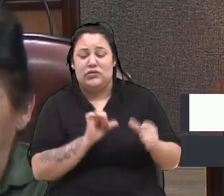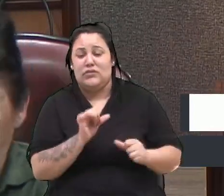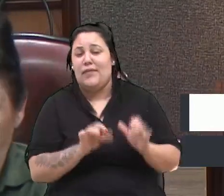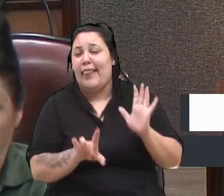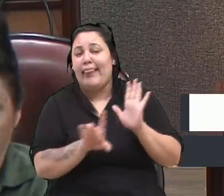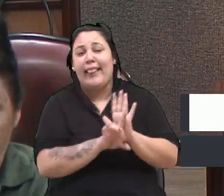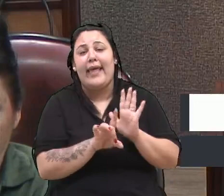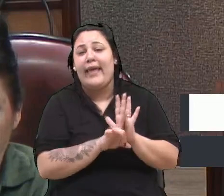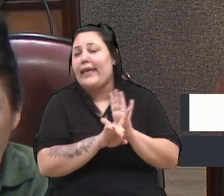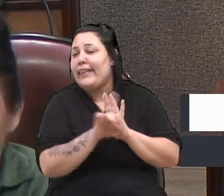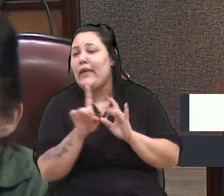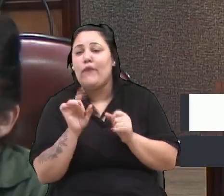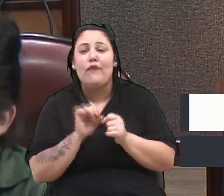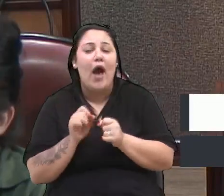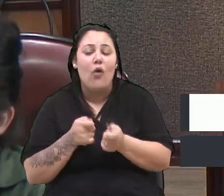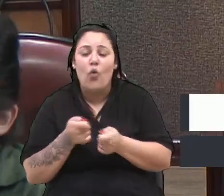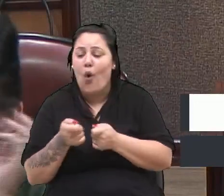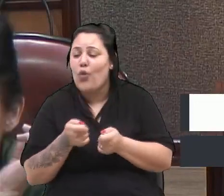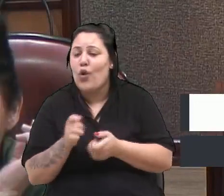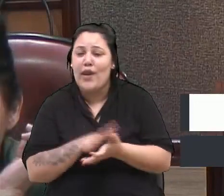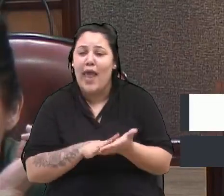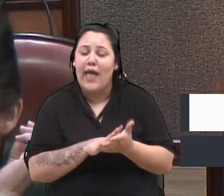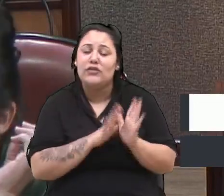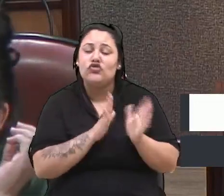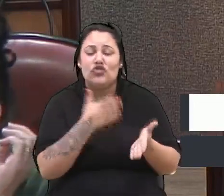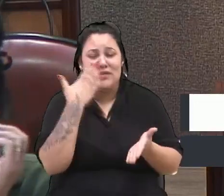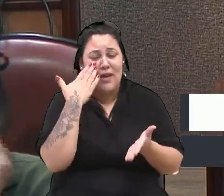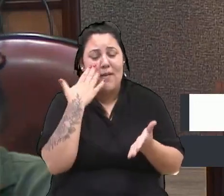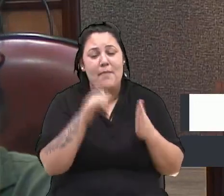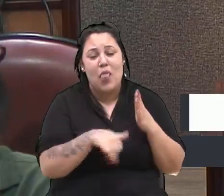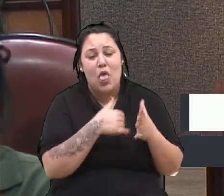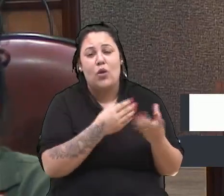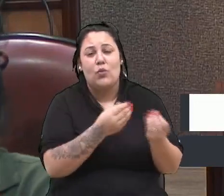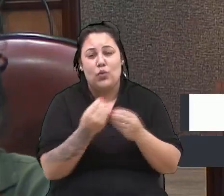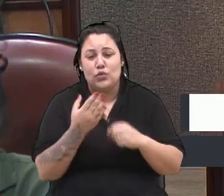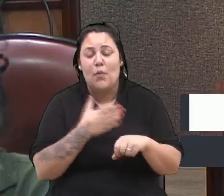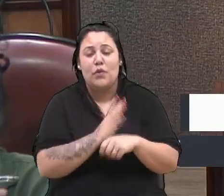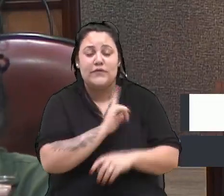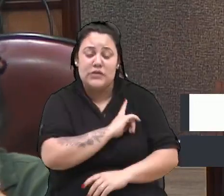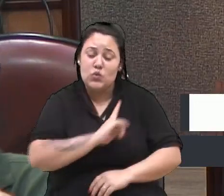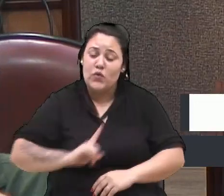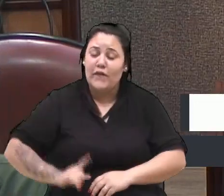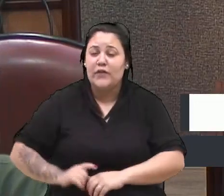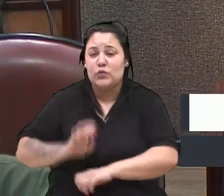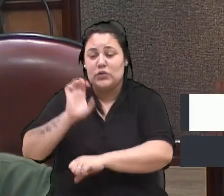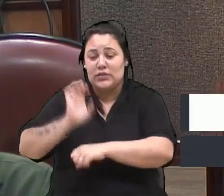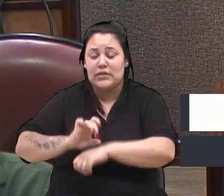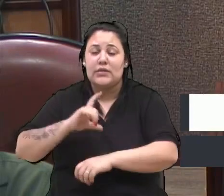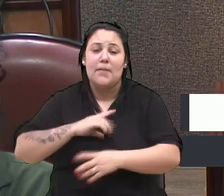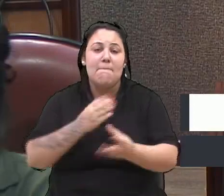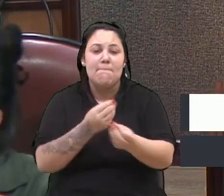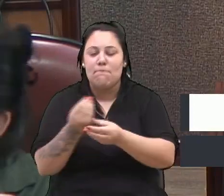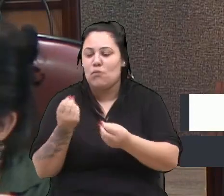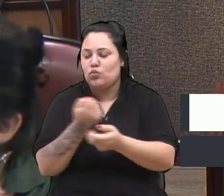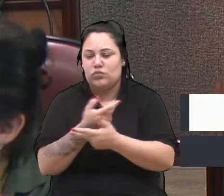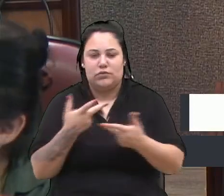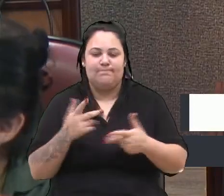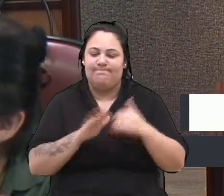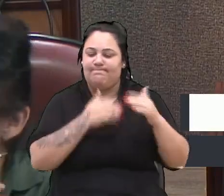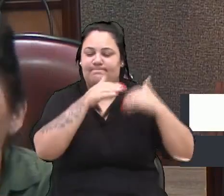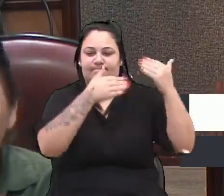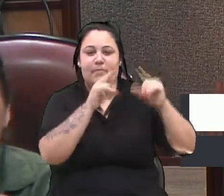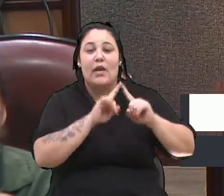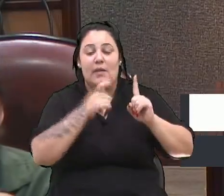gente sabe que já melhorou bastante desde a aprovação pelo governo do estado, mas ainda tem bastante coisa para avançar e a gente precisa apostar